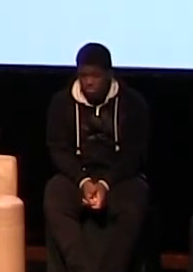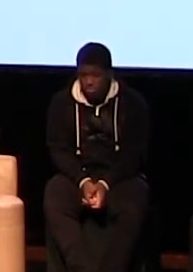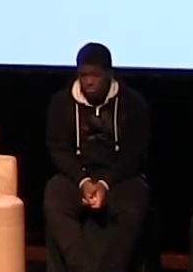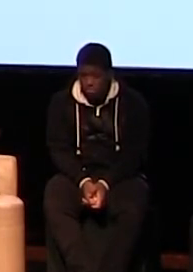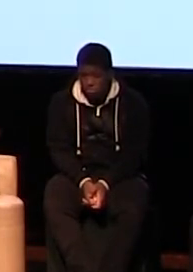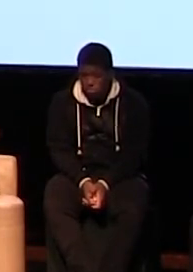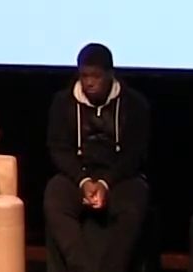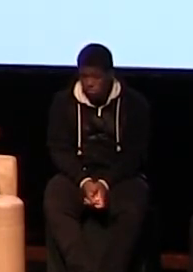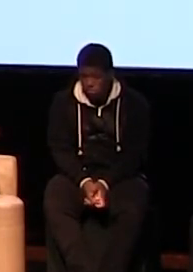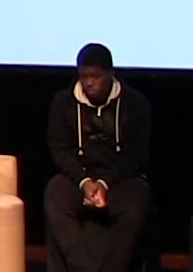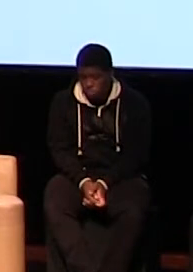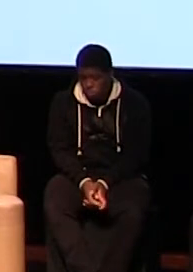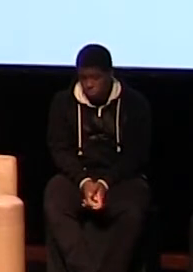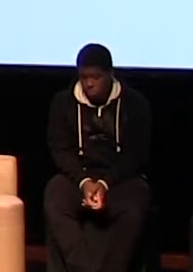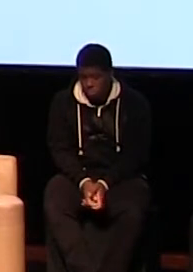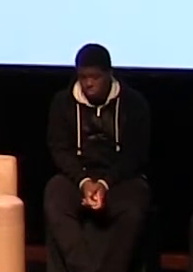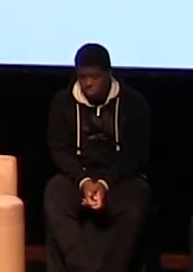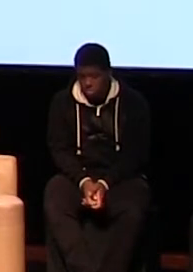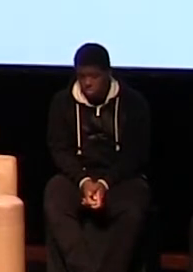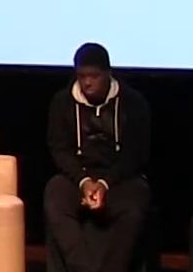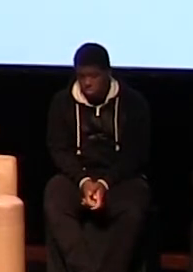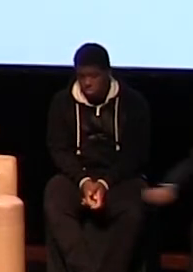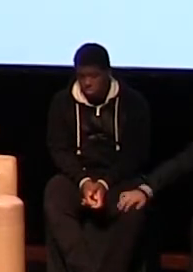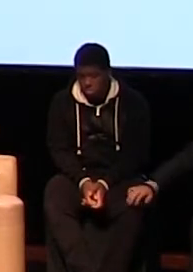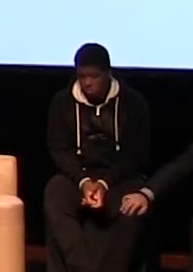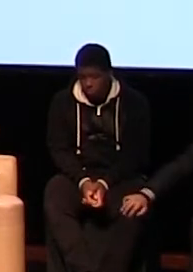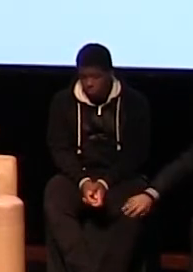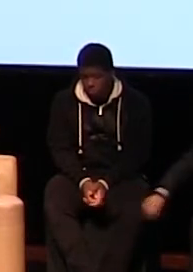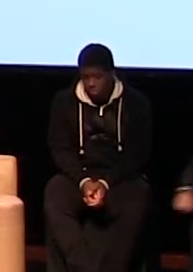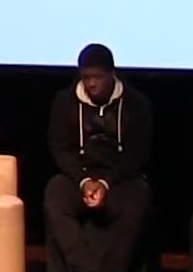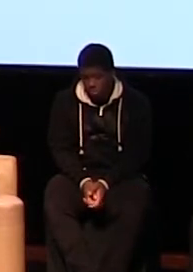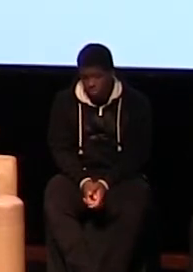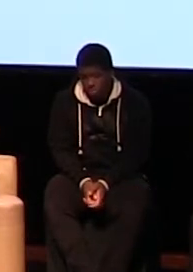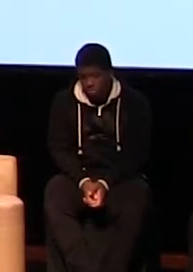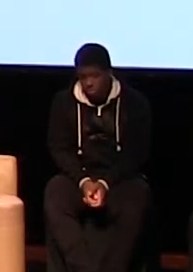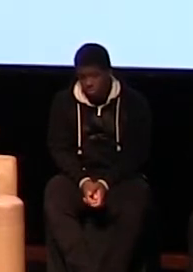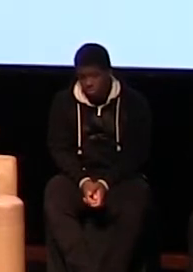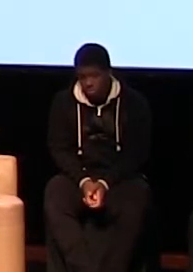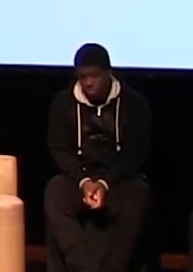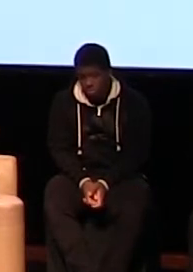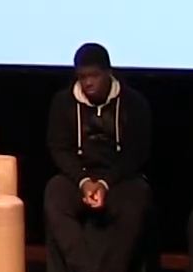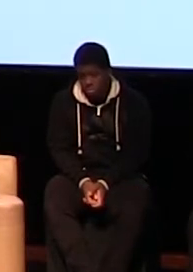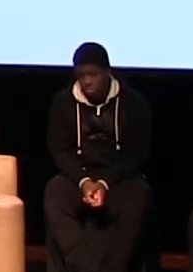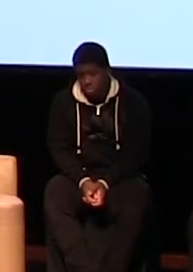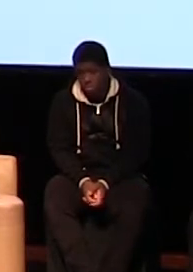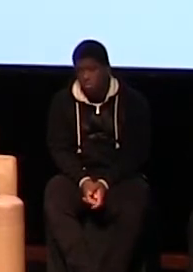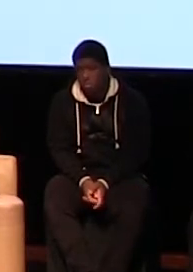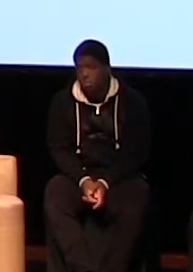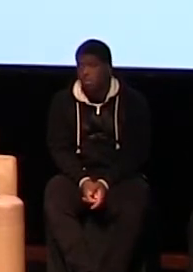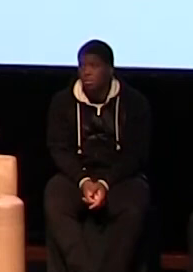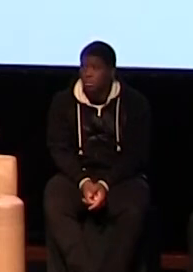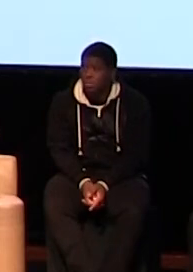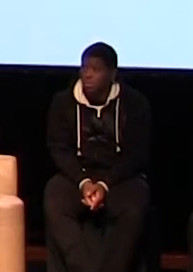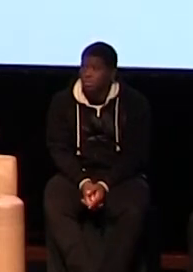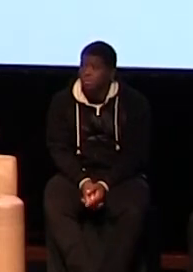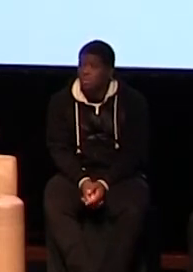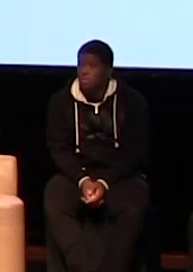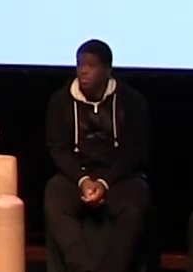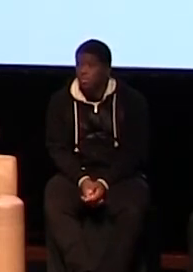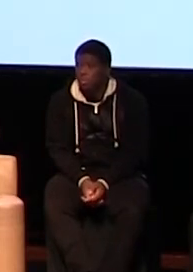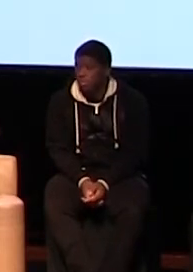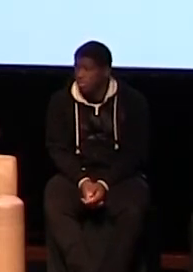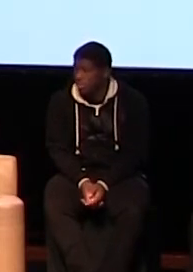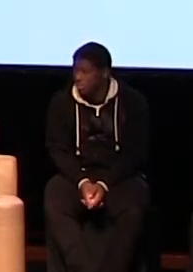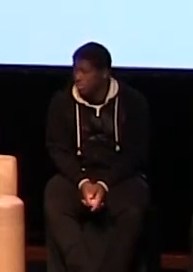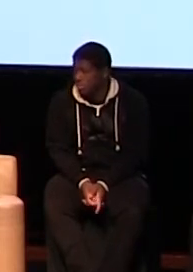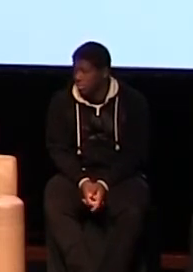colocar tanto a demanda, eles têm a demanda, por uma punição quando acontece alguma coisa justa e